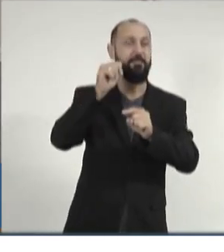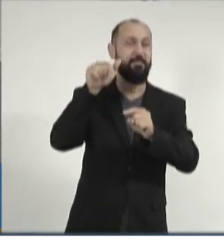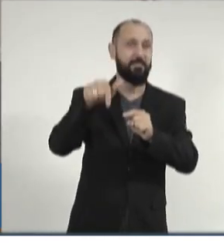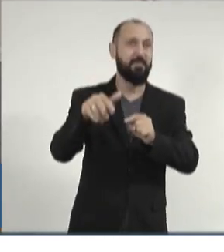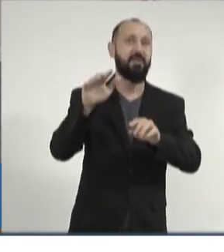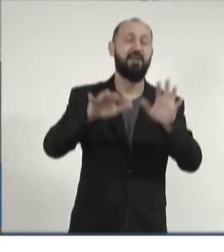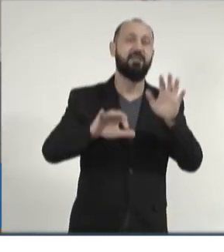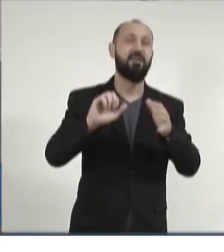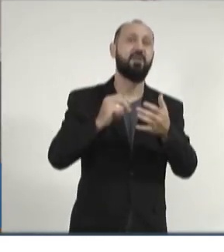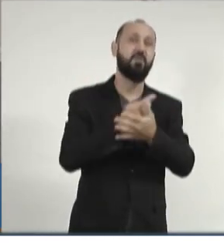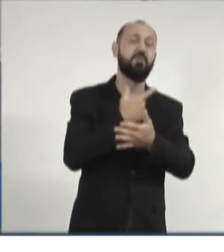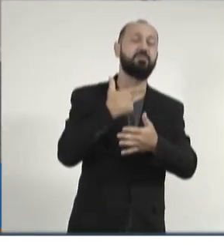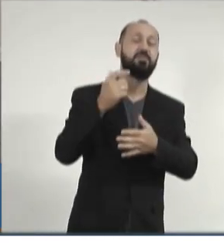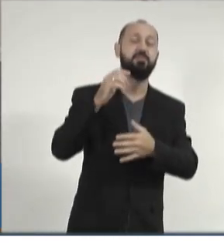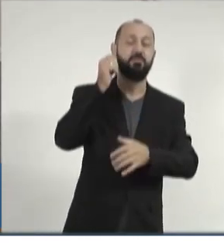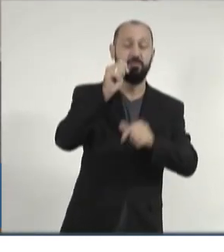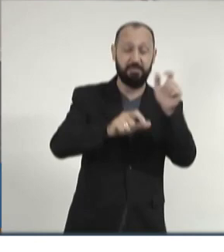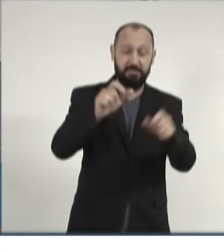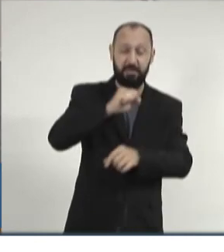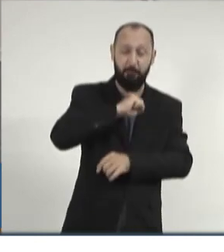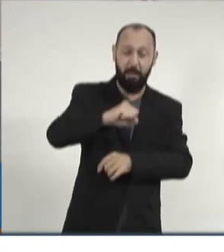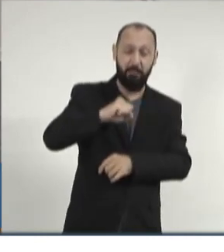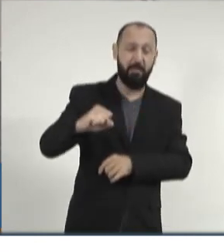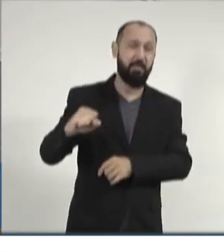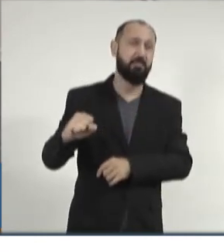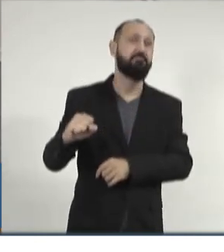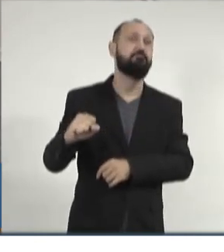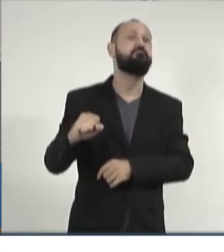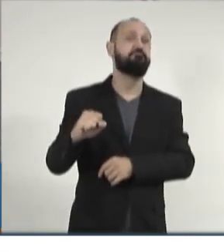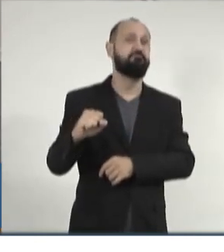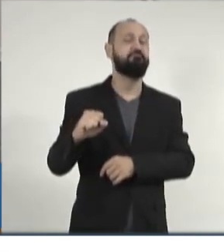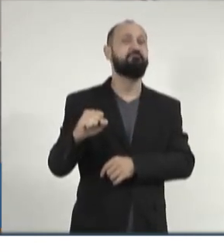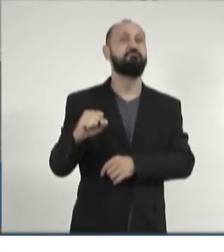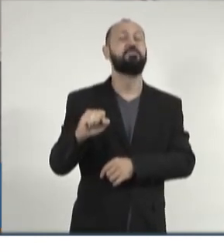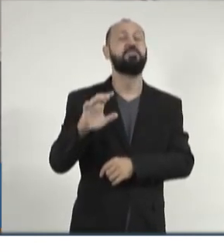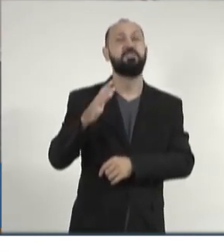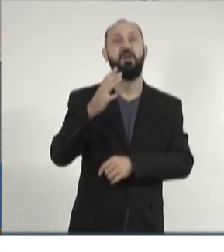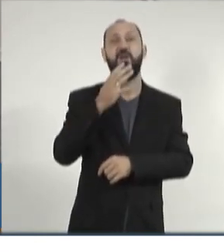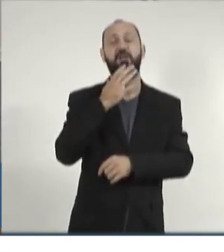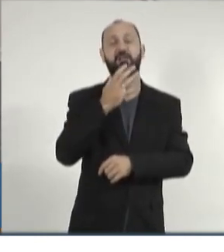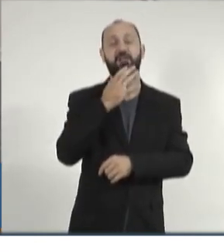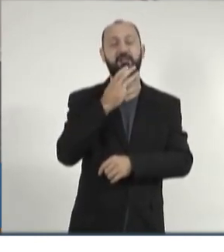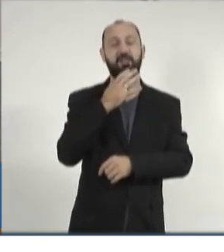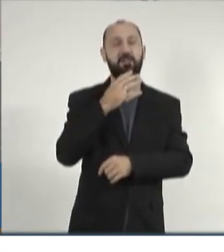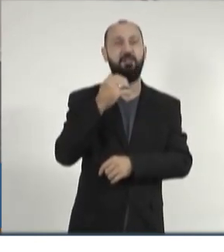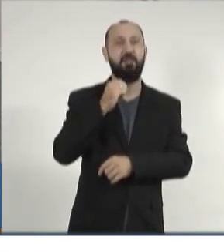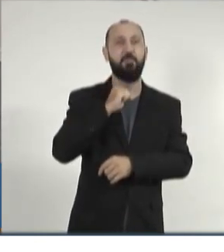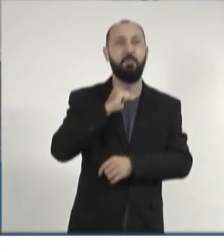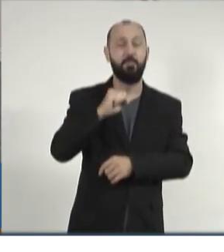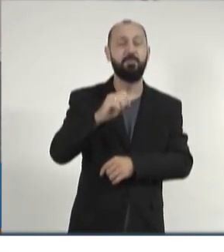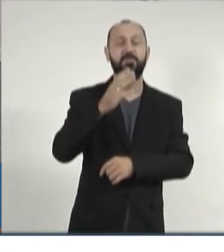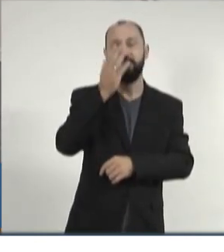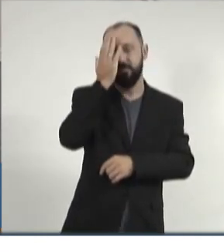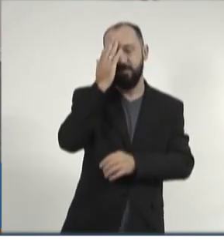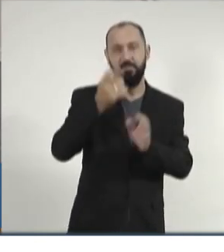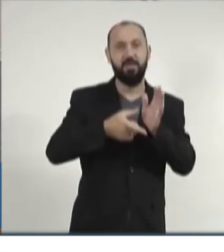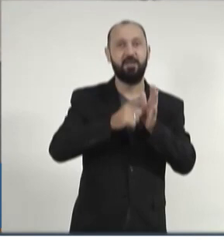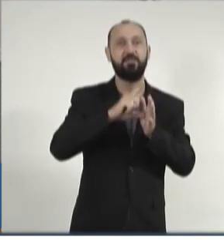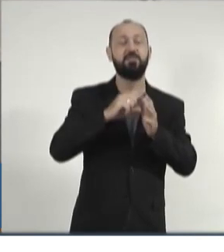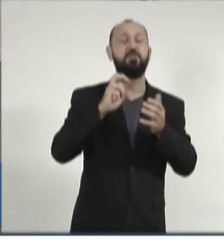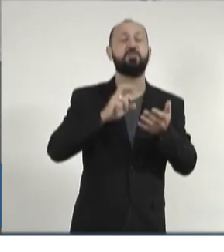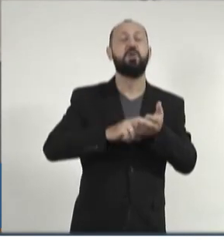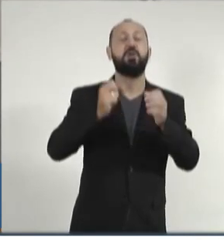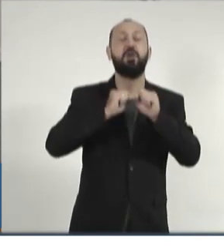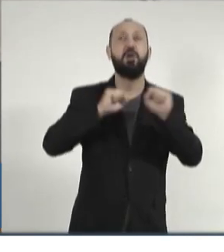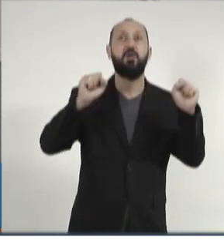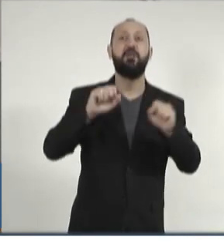vezes, infelizmente, no feminicídio, que, como vocês sabem ou já ouviram falar, é uma morte anunciada. Ninguém acorda de